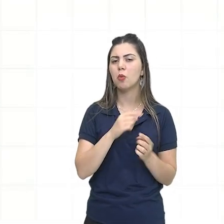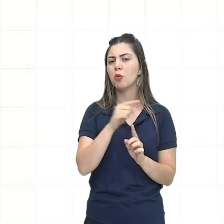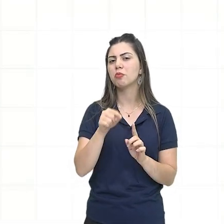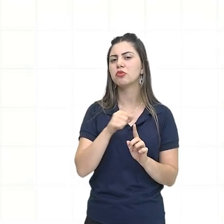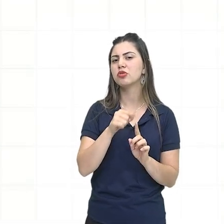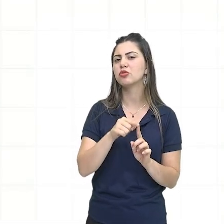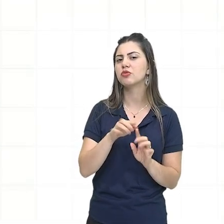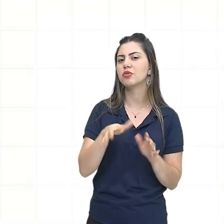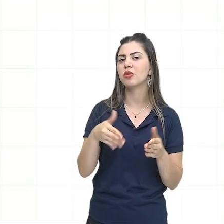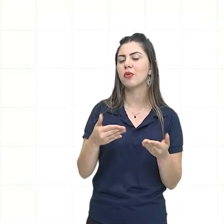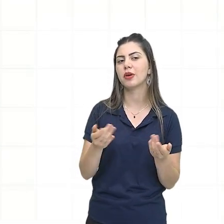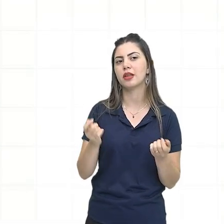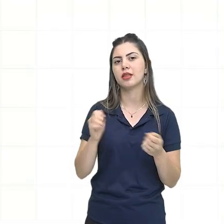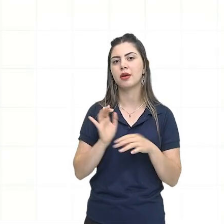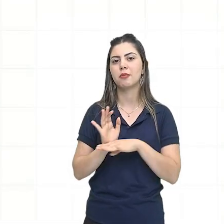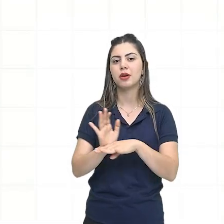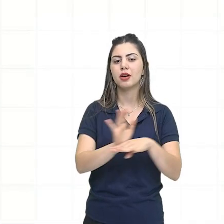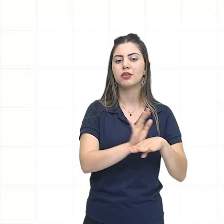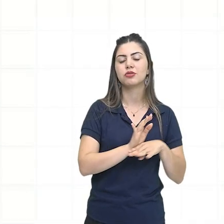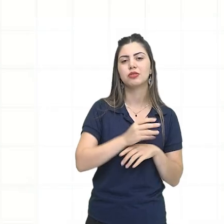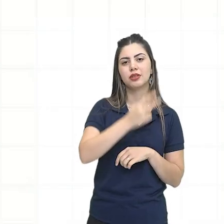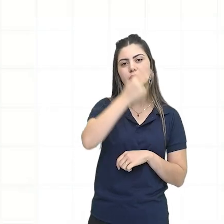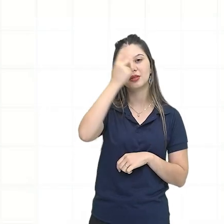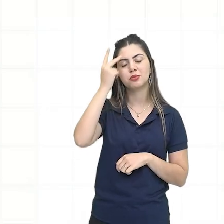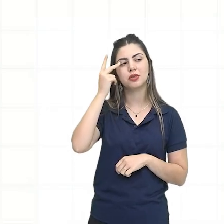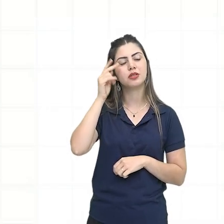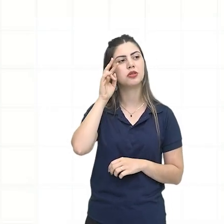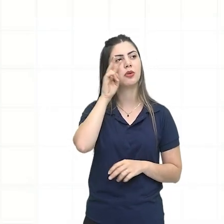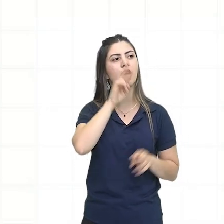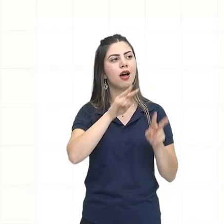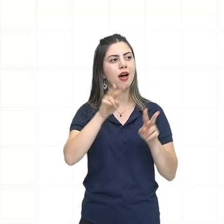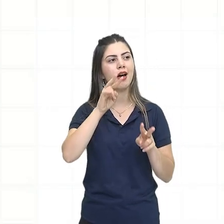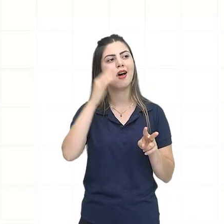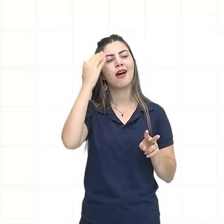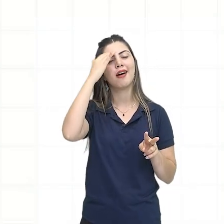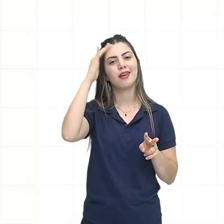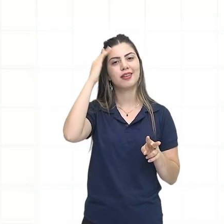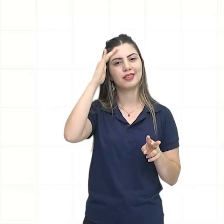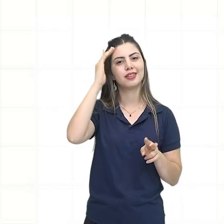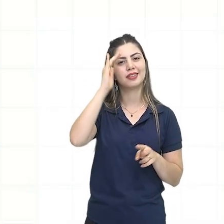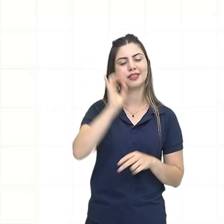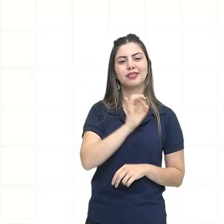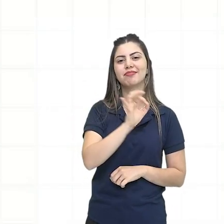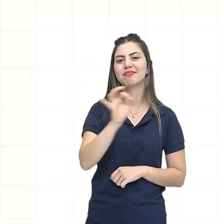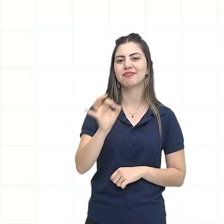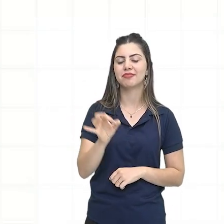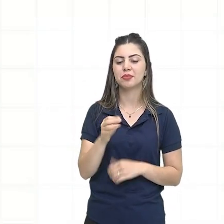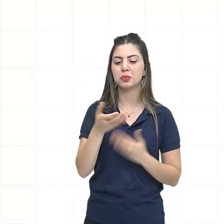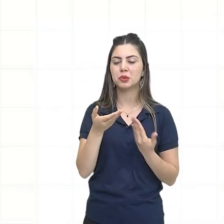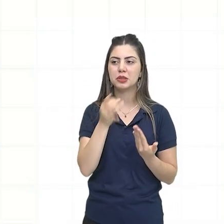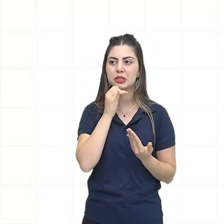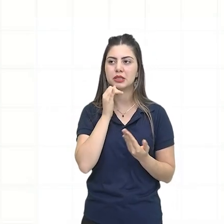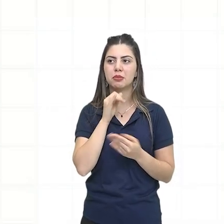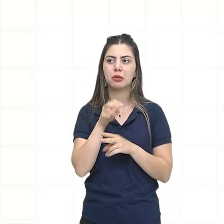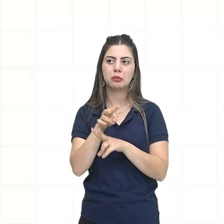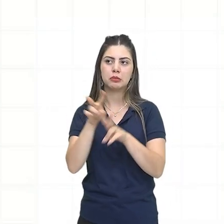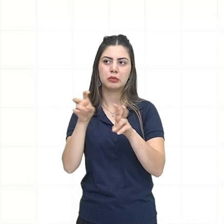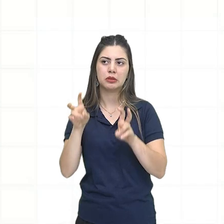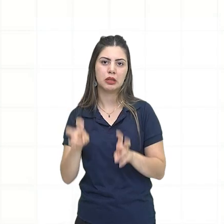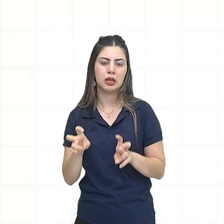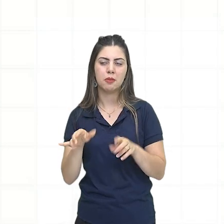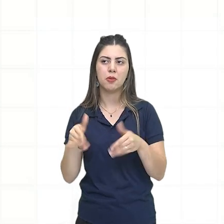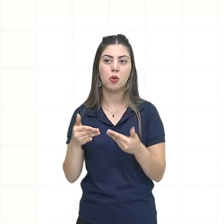facilitadora da compreensão desse ser humano sobre acerca